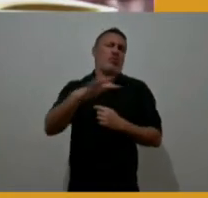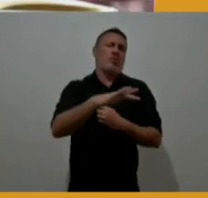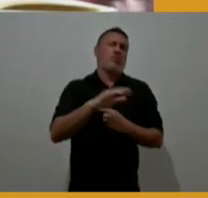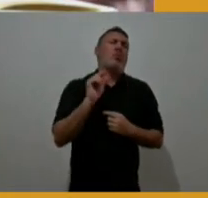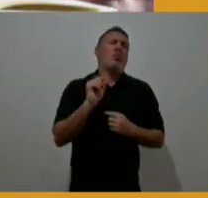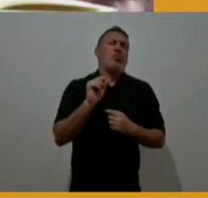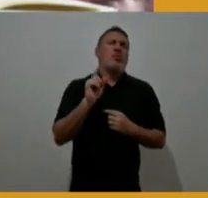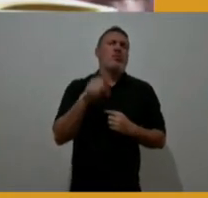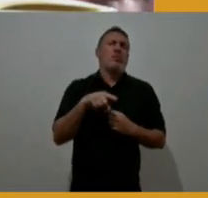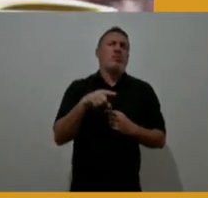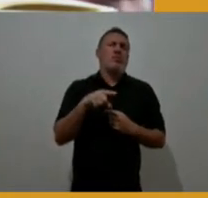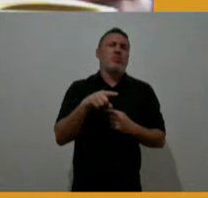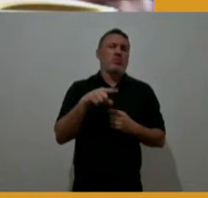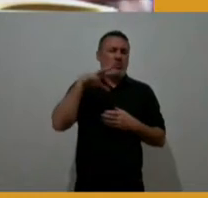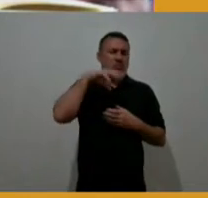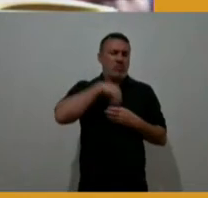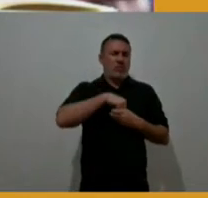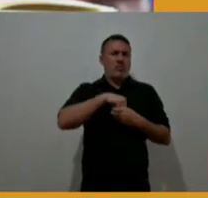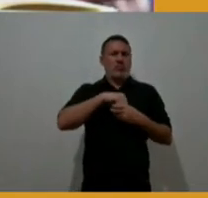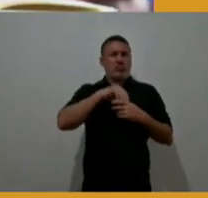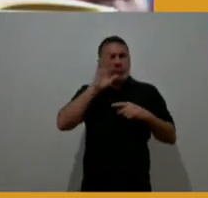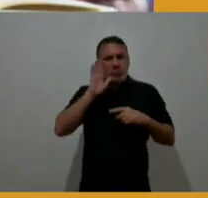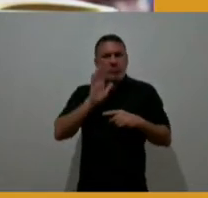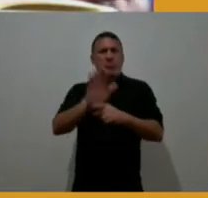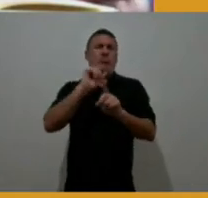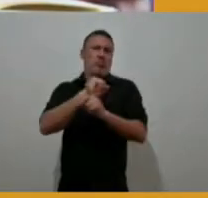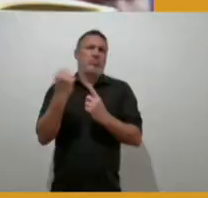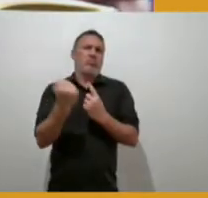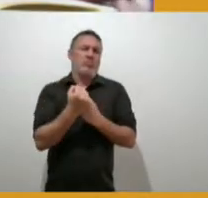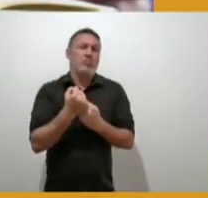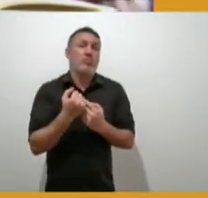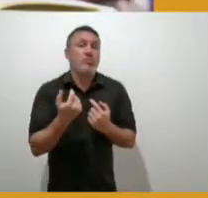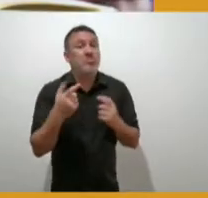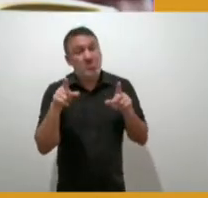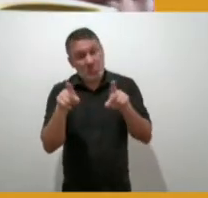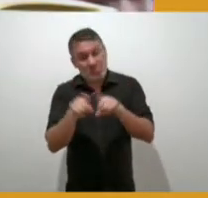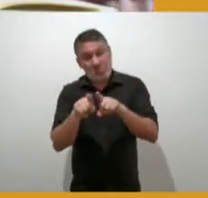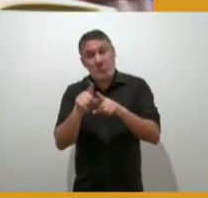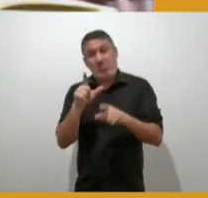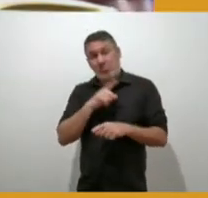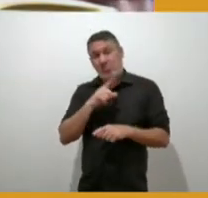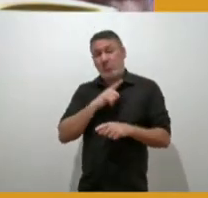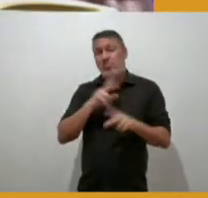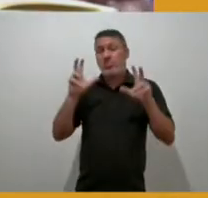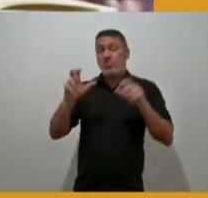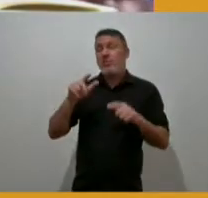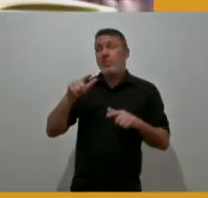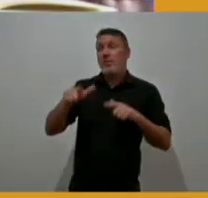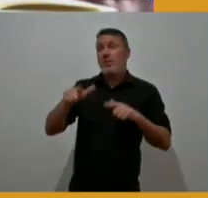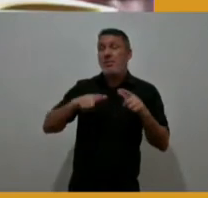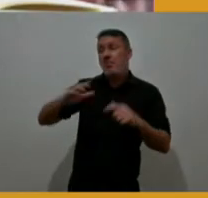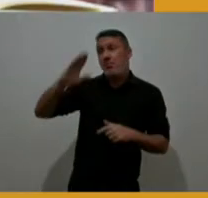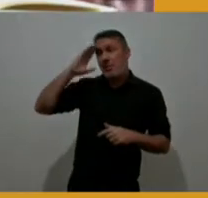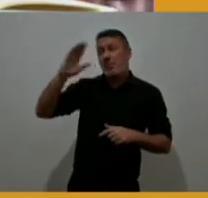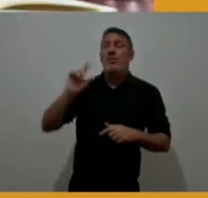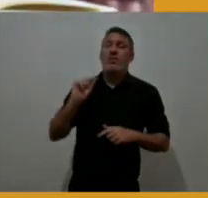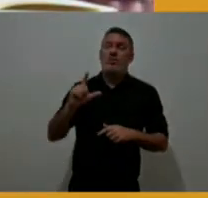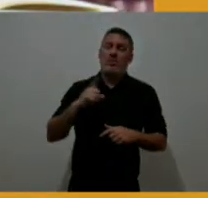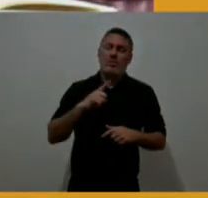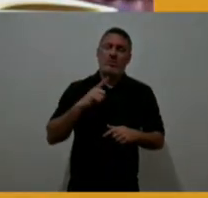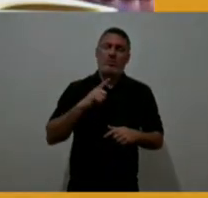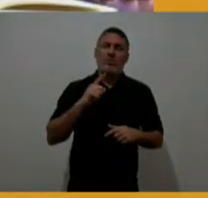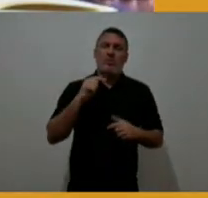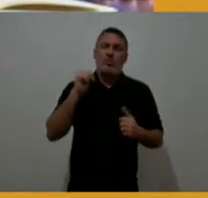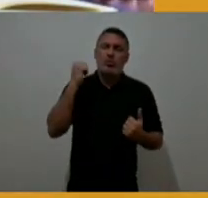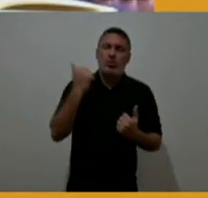na sua atuação, né? E isso sem falar, né, do papel fundamental que várias delas têm dado de suporte à educação